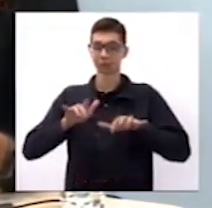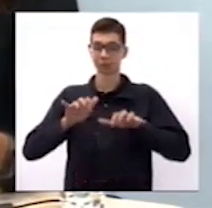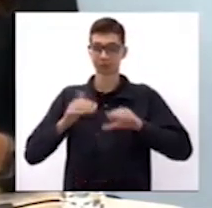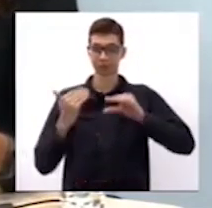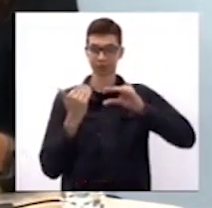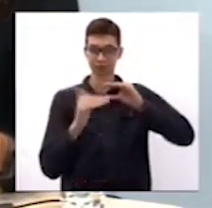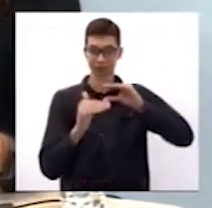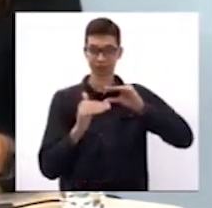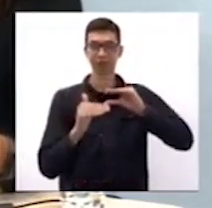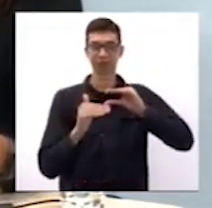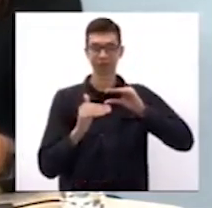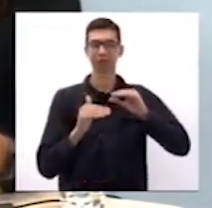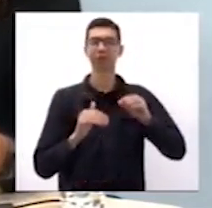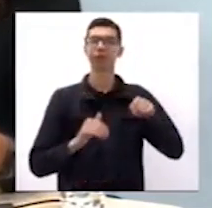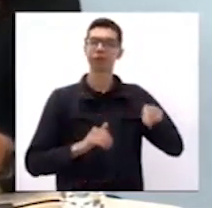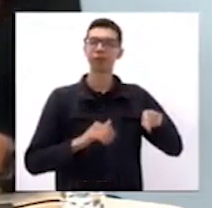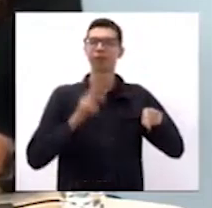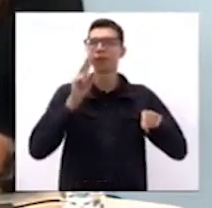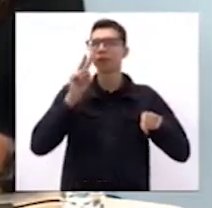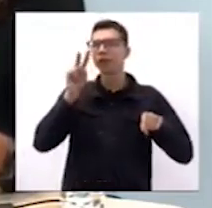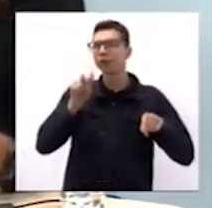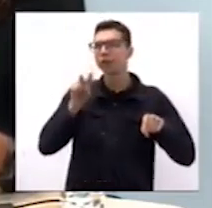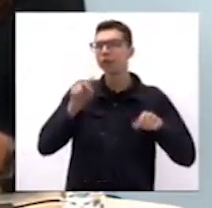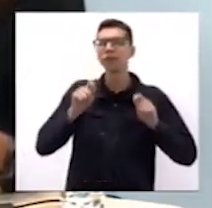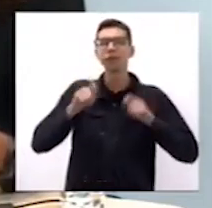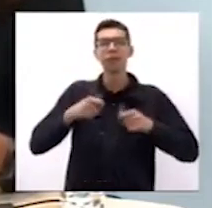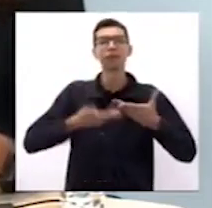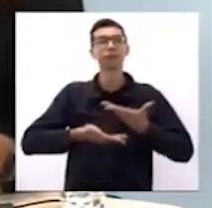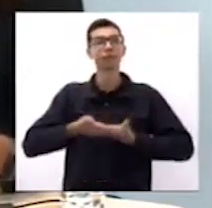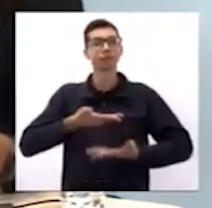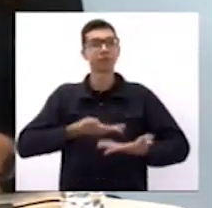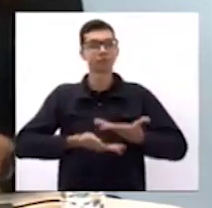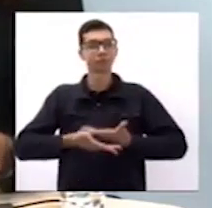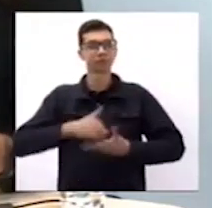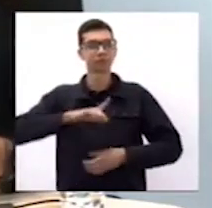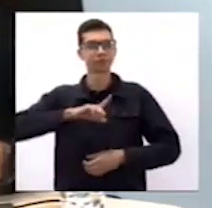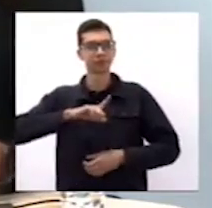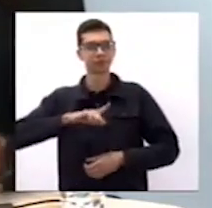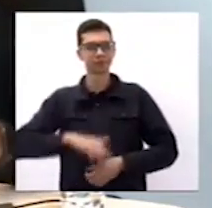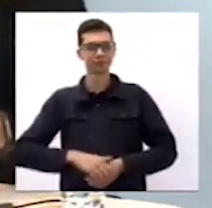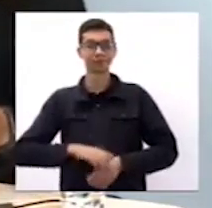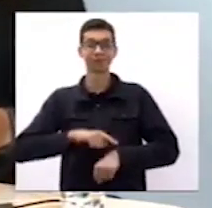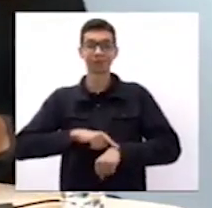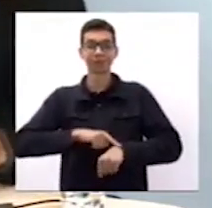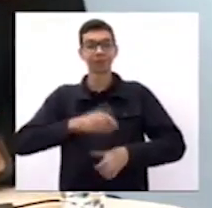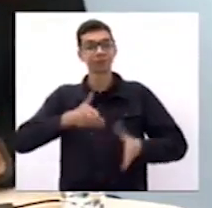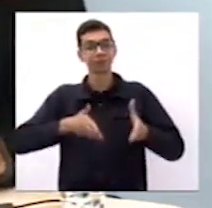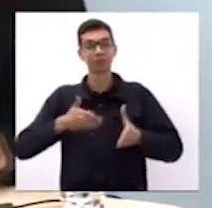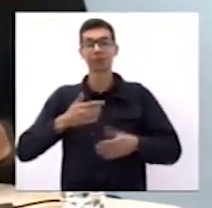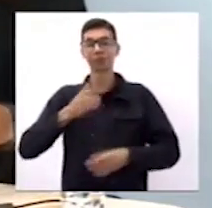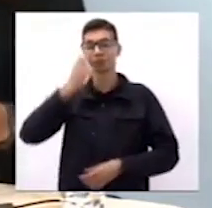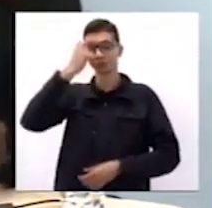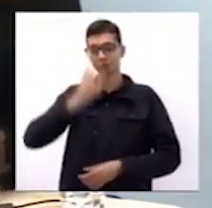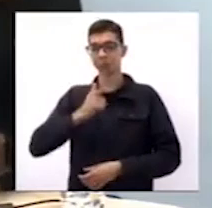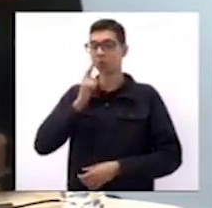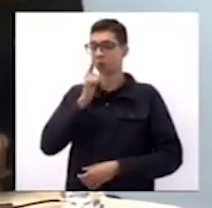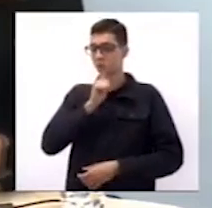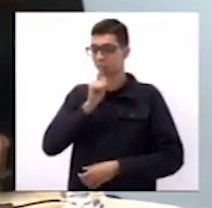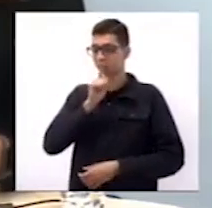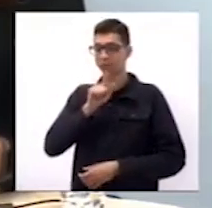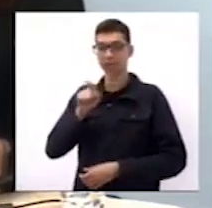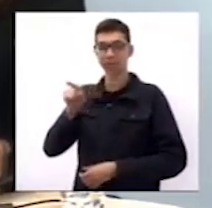haja essa interação, né? Esse momento, essa dimensão relacional, que eu possa interagir com o outro.